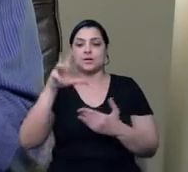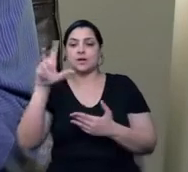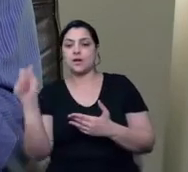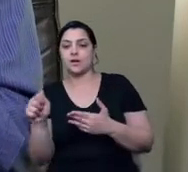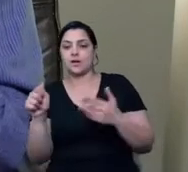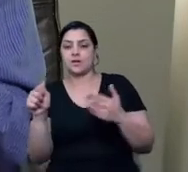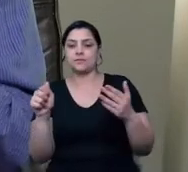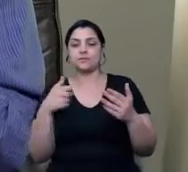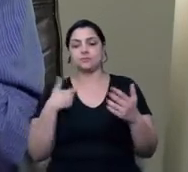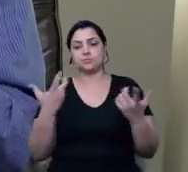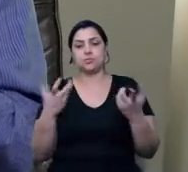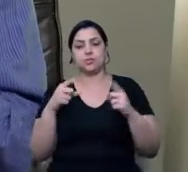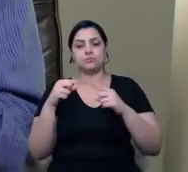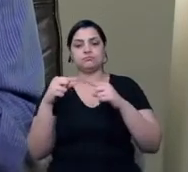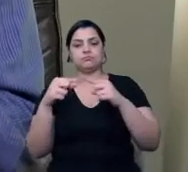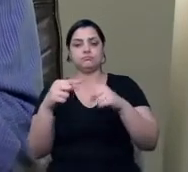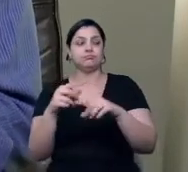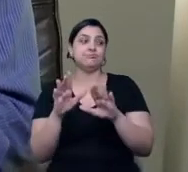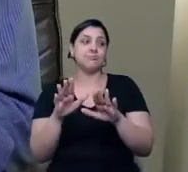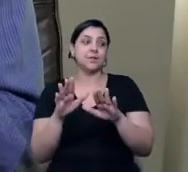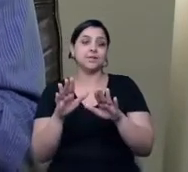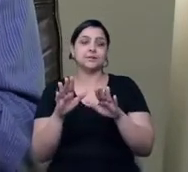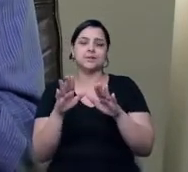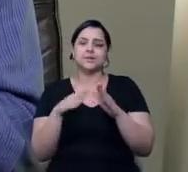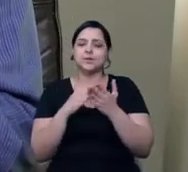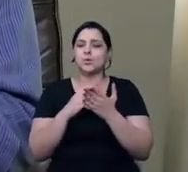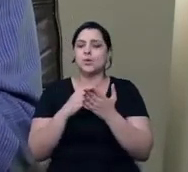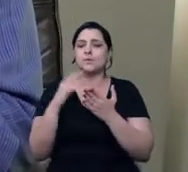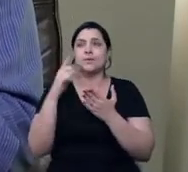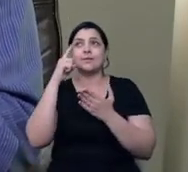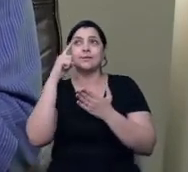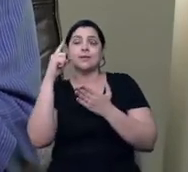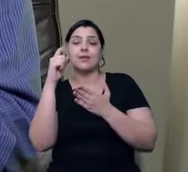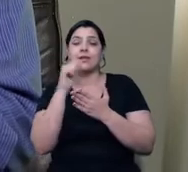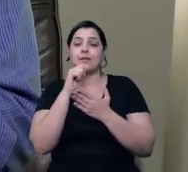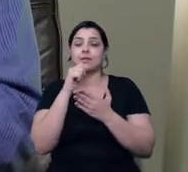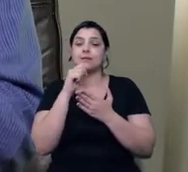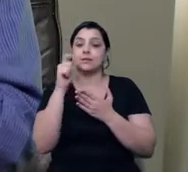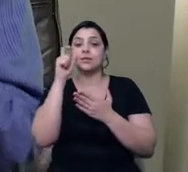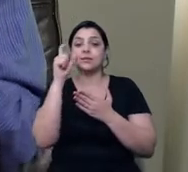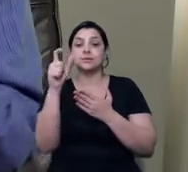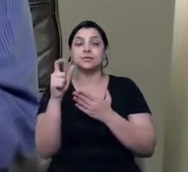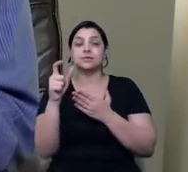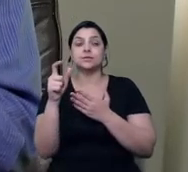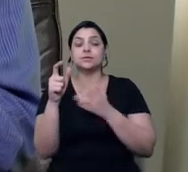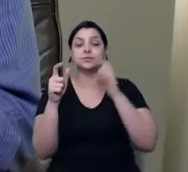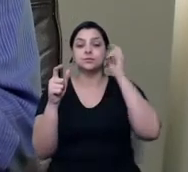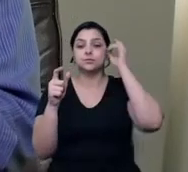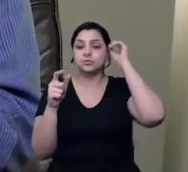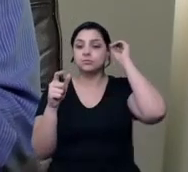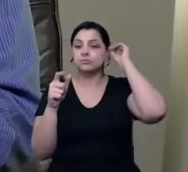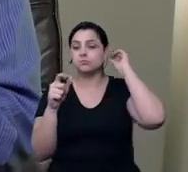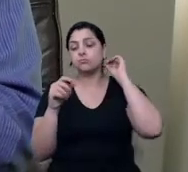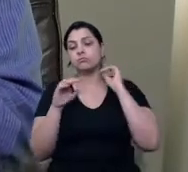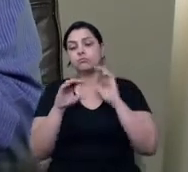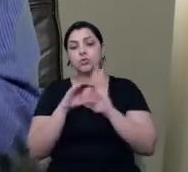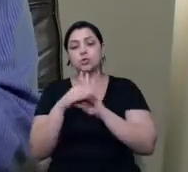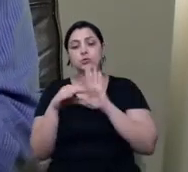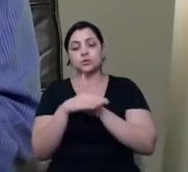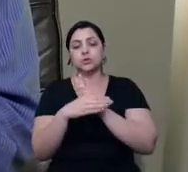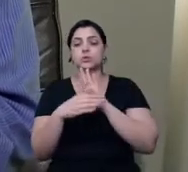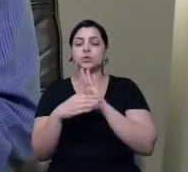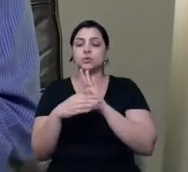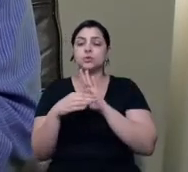sentido, assim. Mas ainda é bem embrionário, porque para mim é interessante também como trabalhar esse conceito como de